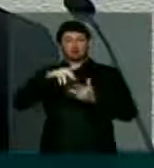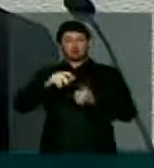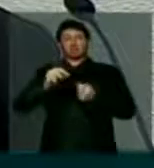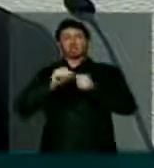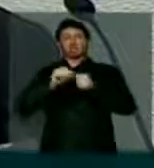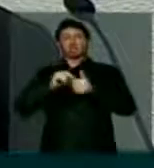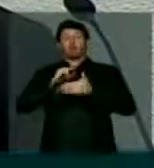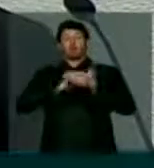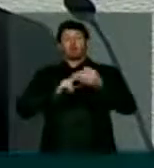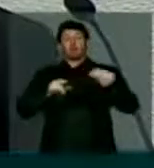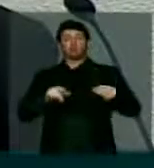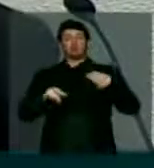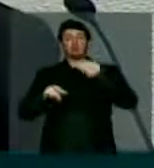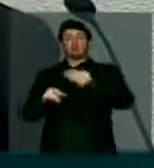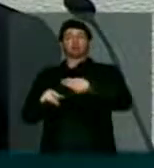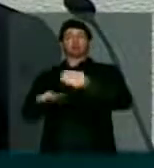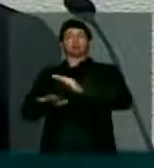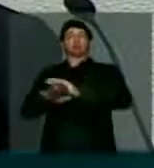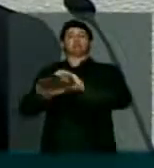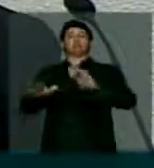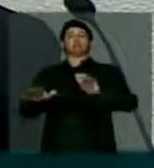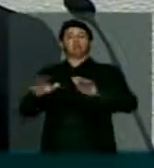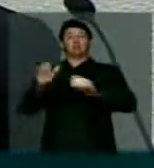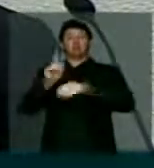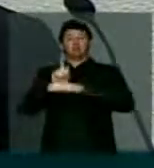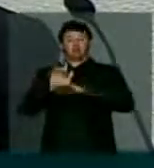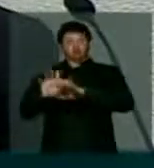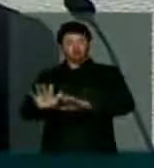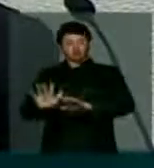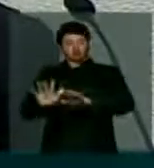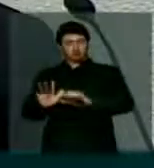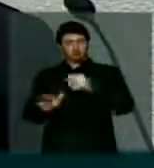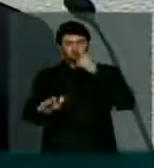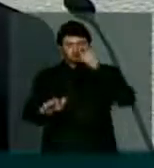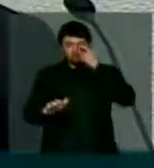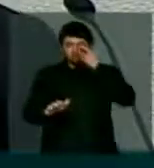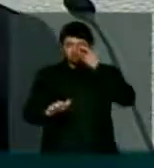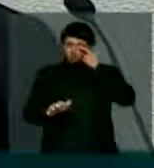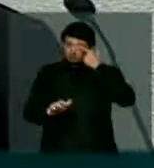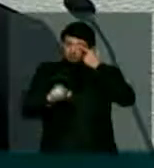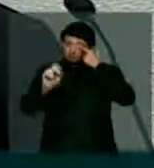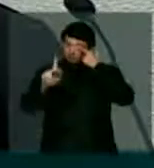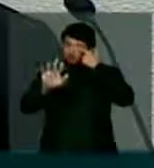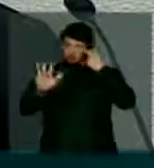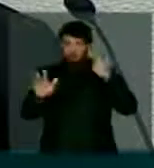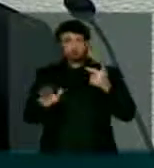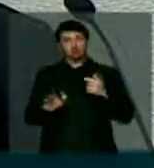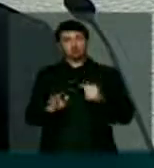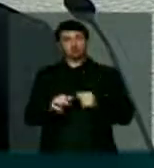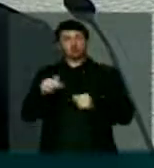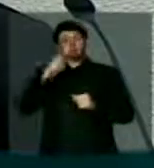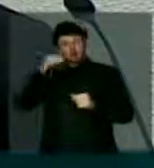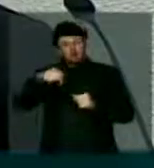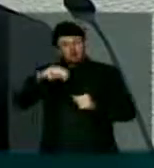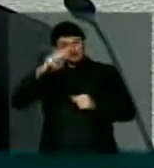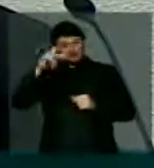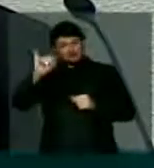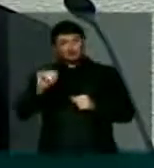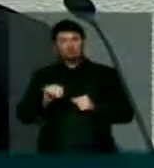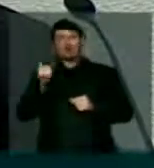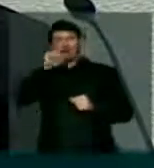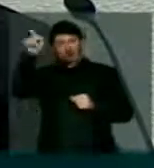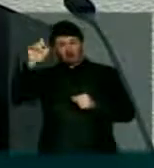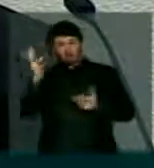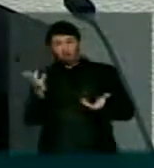emitir o parecer e entregar à gerência consulente. Mas ela disse que não recebeu. Pois é. Ela disse na CPMI. Ou